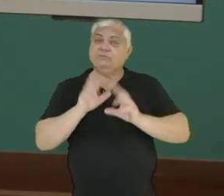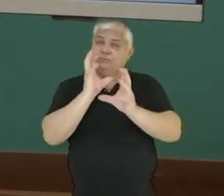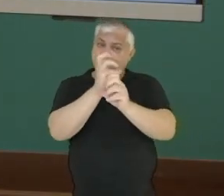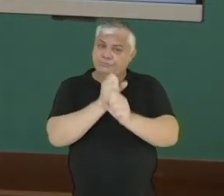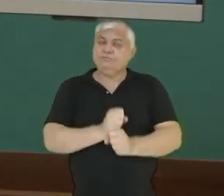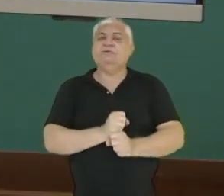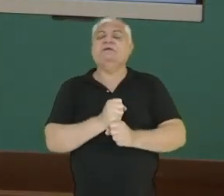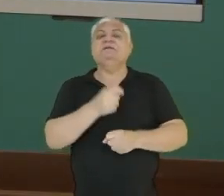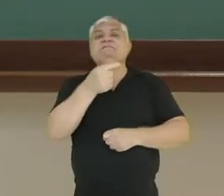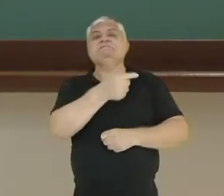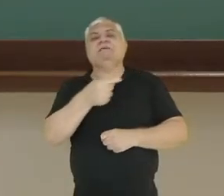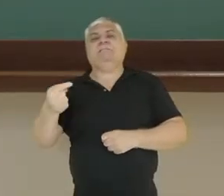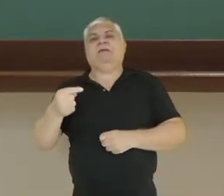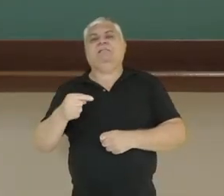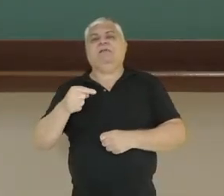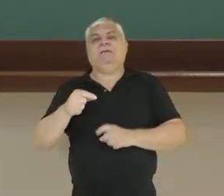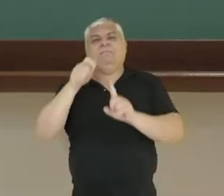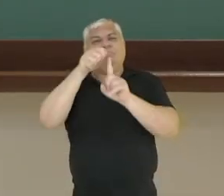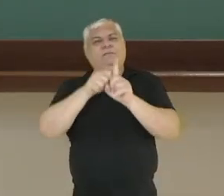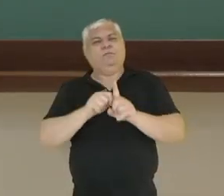em semanas e não em meses.